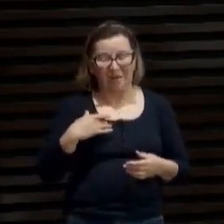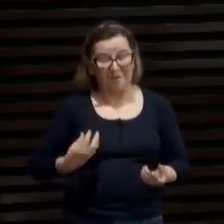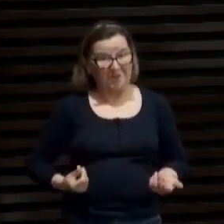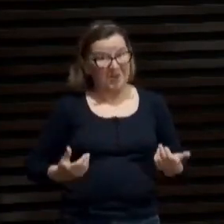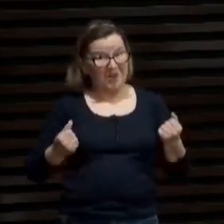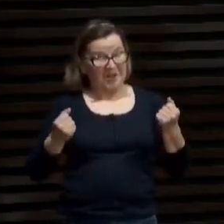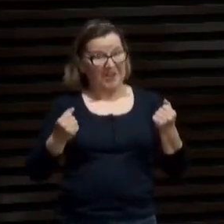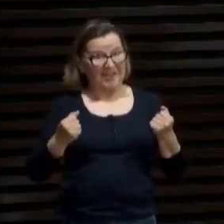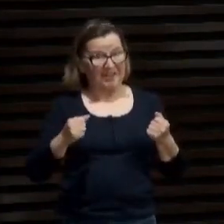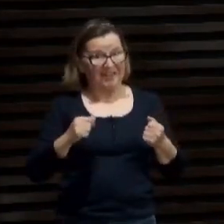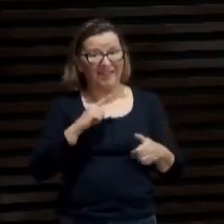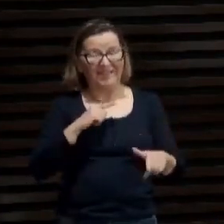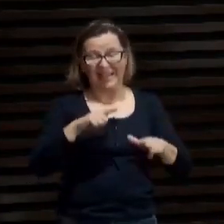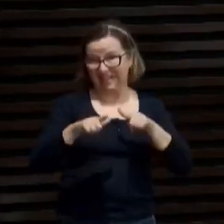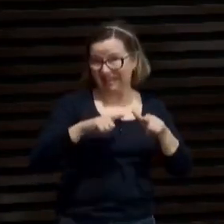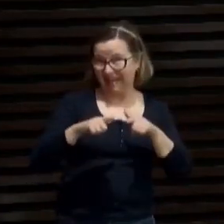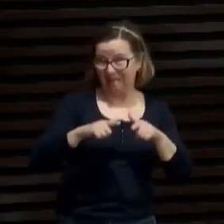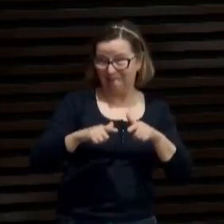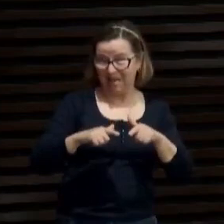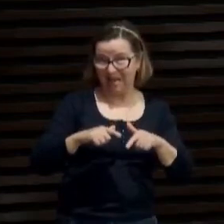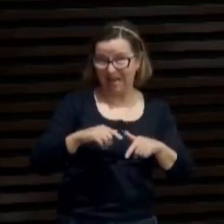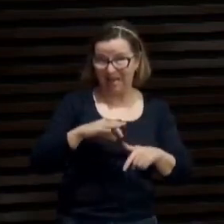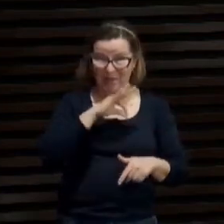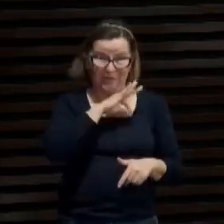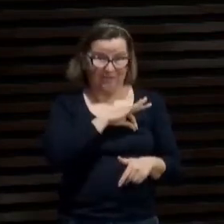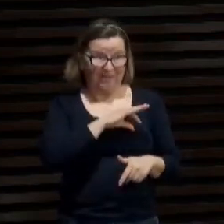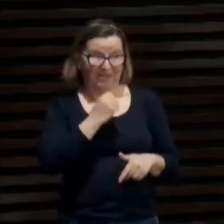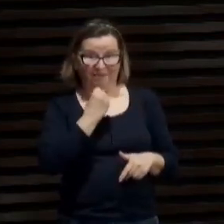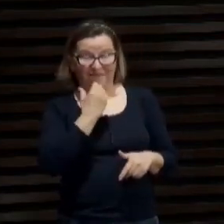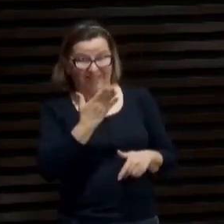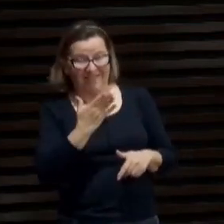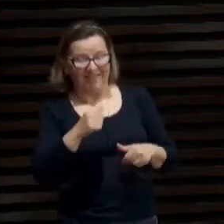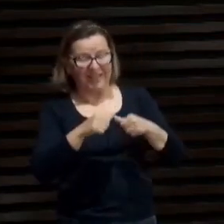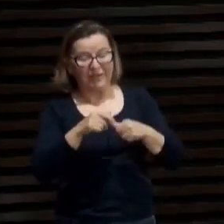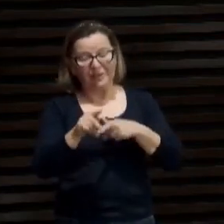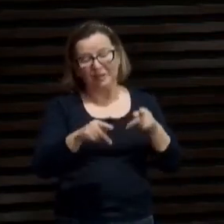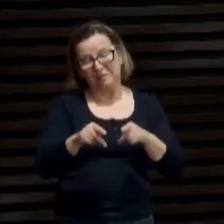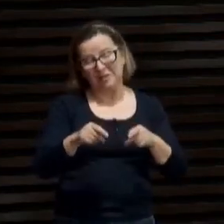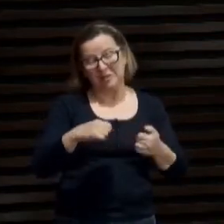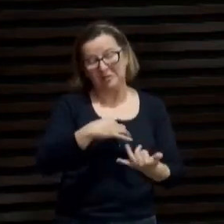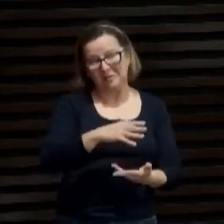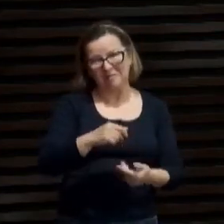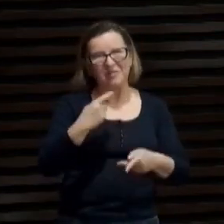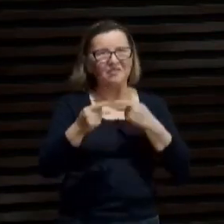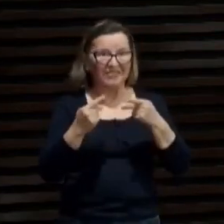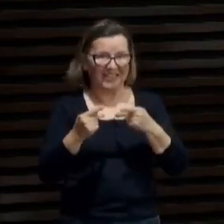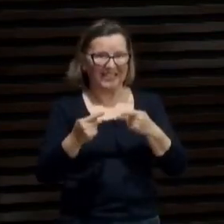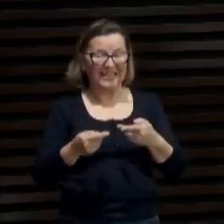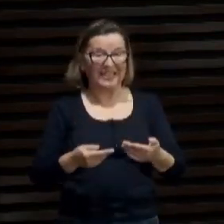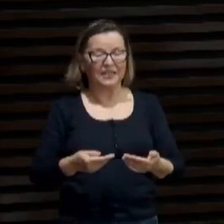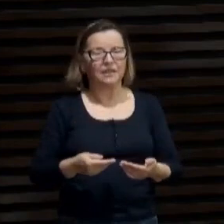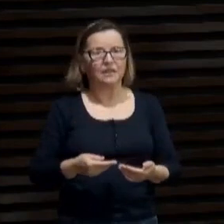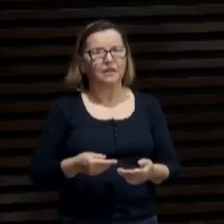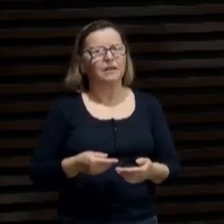bom salário. Isso é o que o mundo diz que traz alegria. Ainda que essas coisas sejam interessantes, sejam importantes,